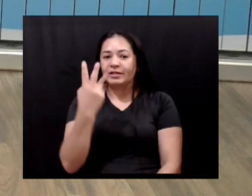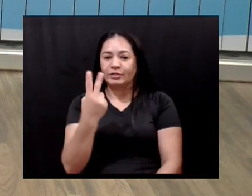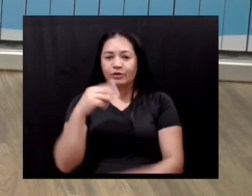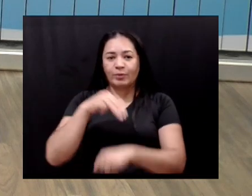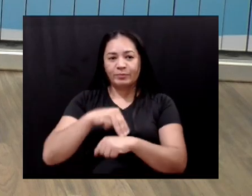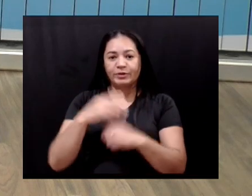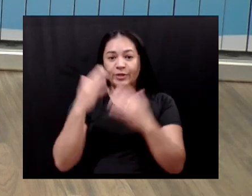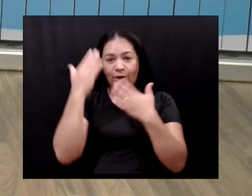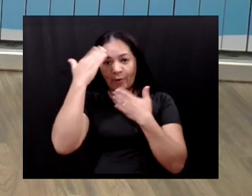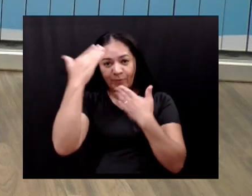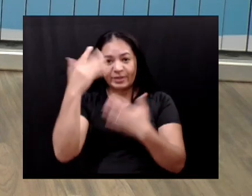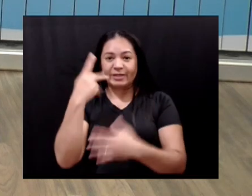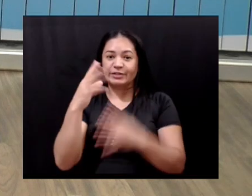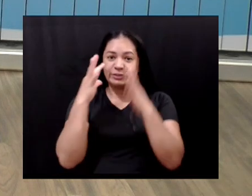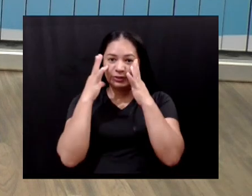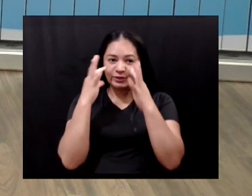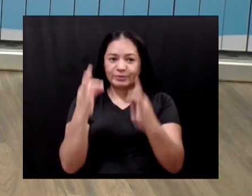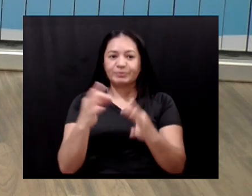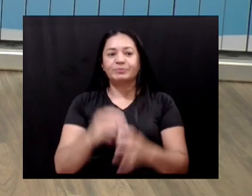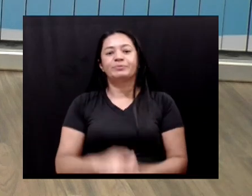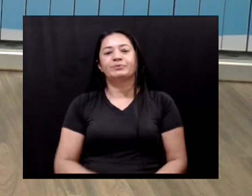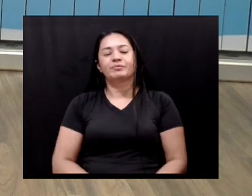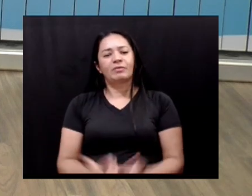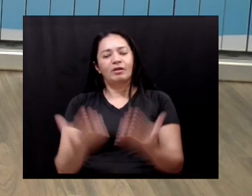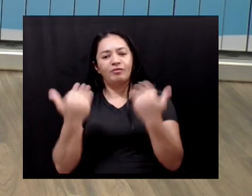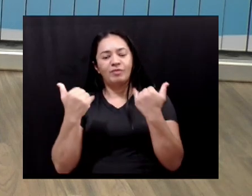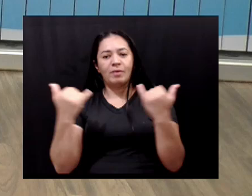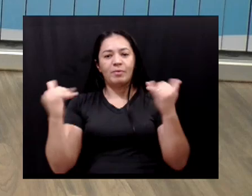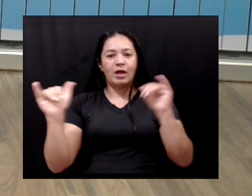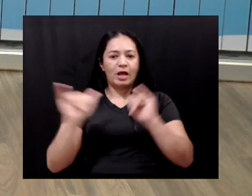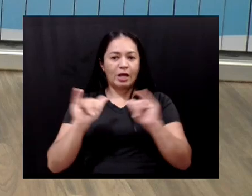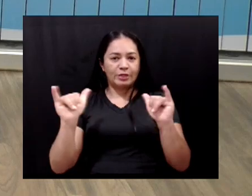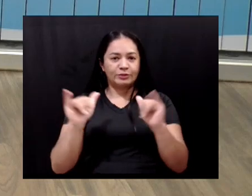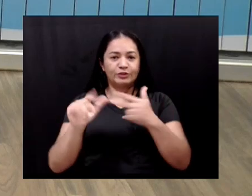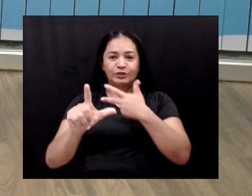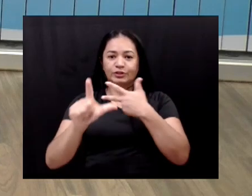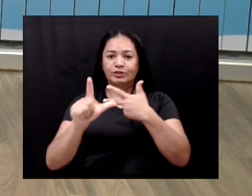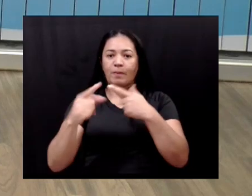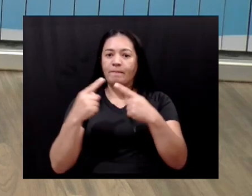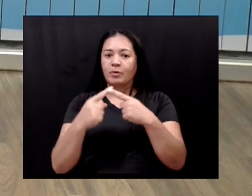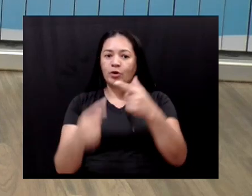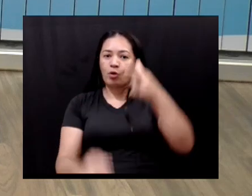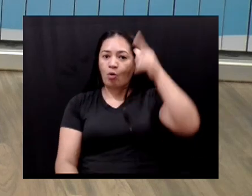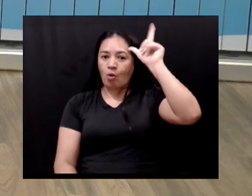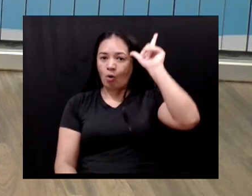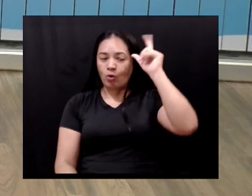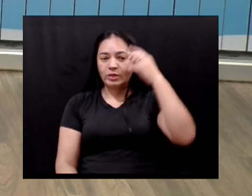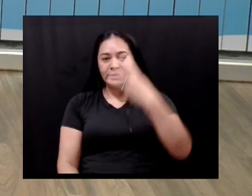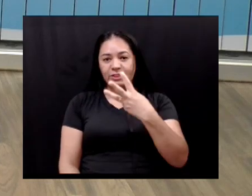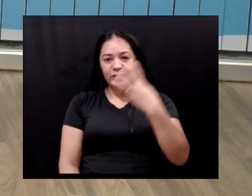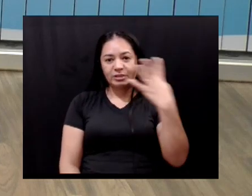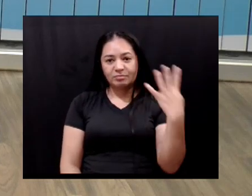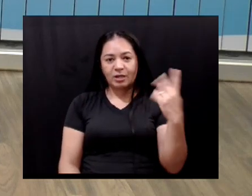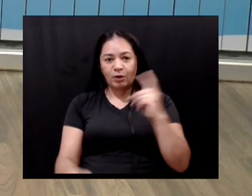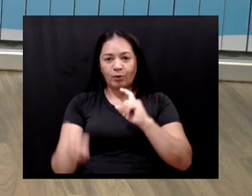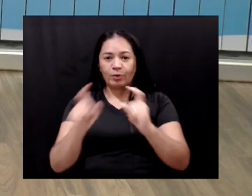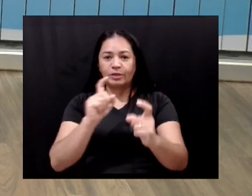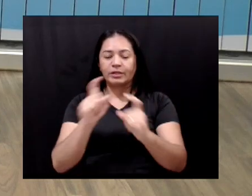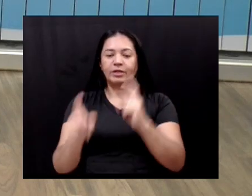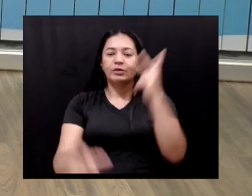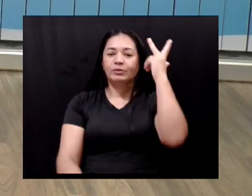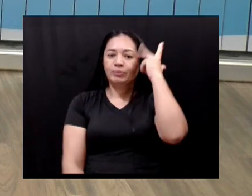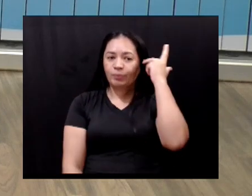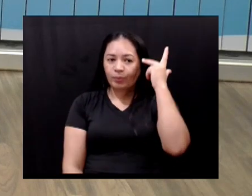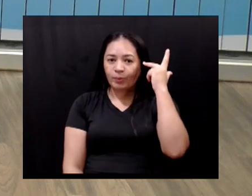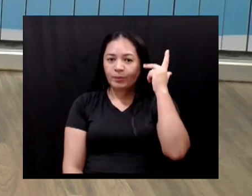sua audiência. Vamos com as notícias do Legislativo, porque ontem foi dia da 34ª reunião ordinária. A repórter Mina